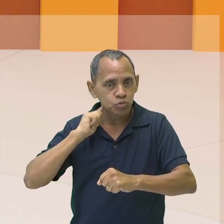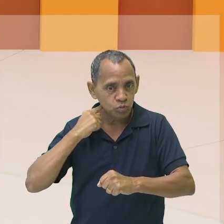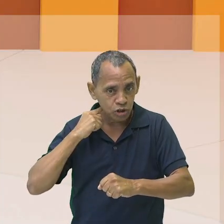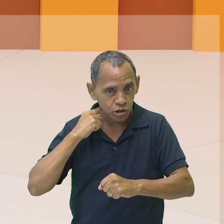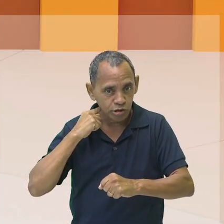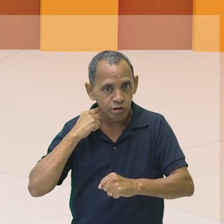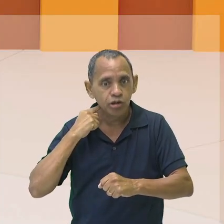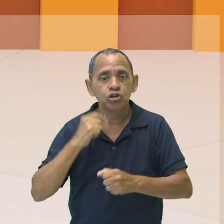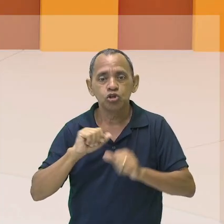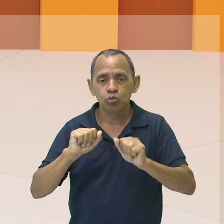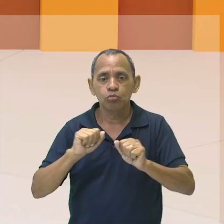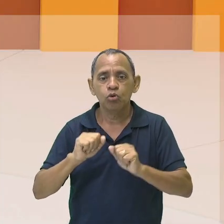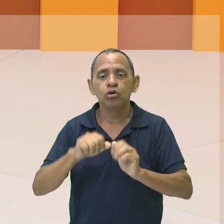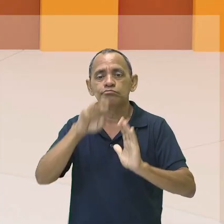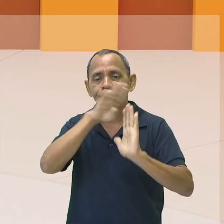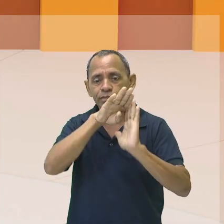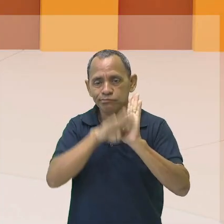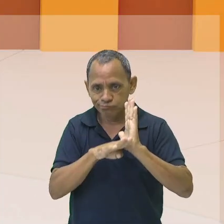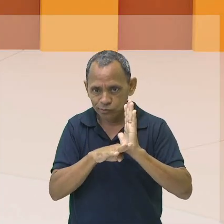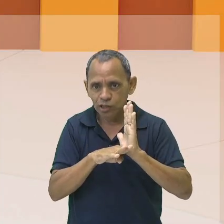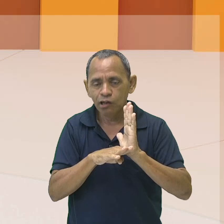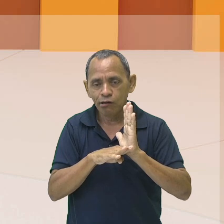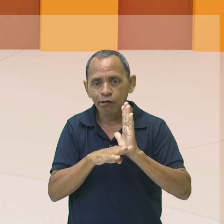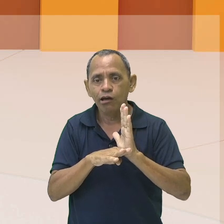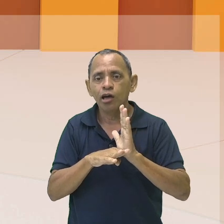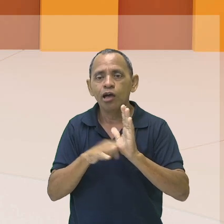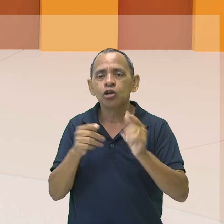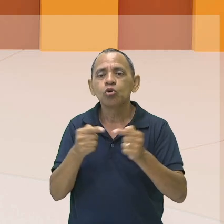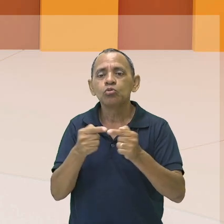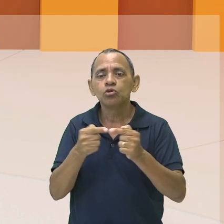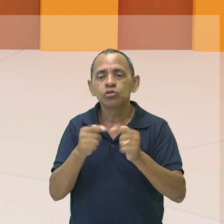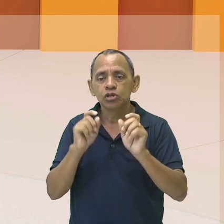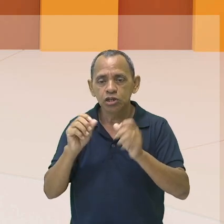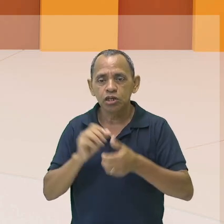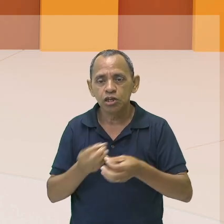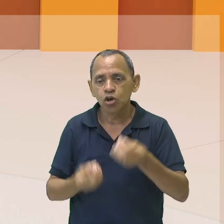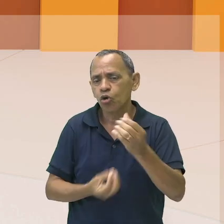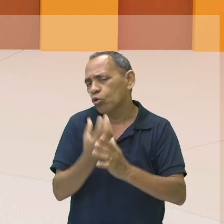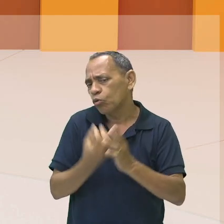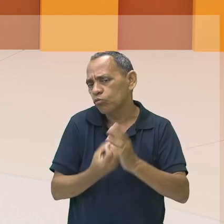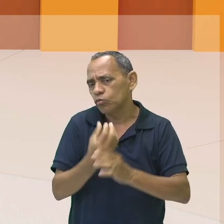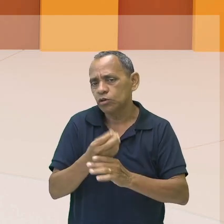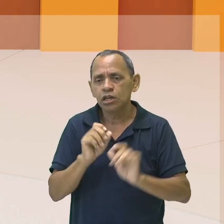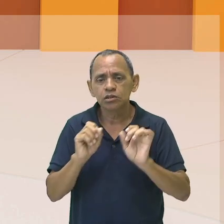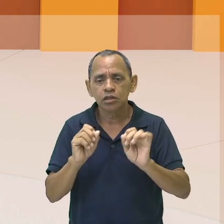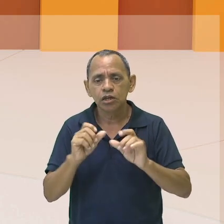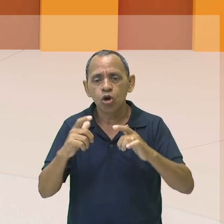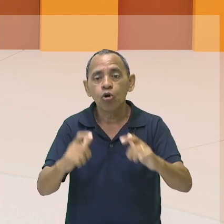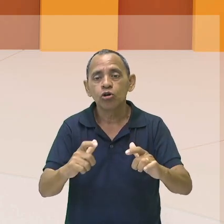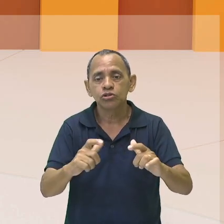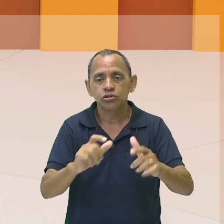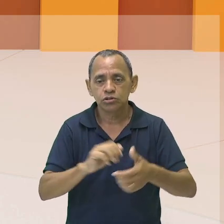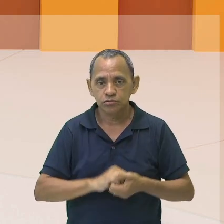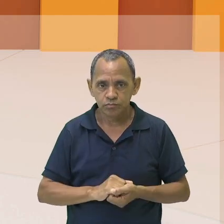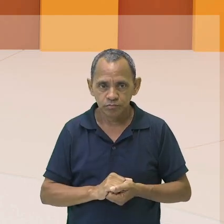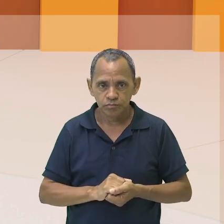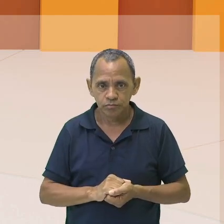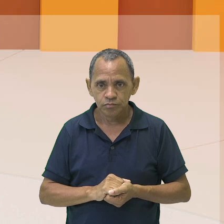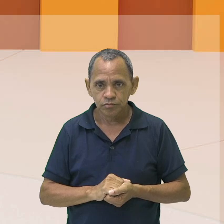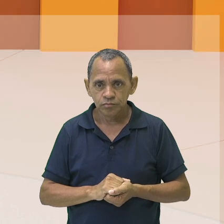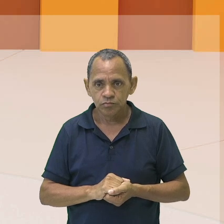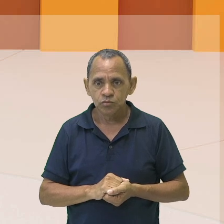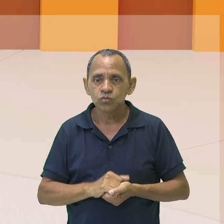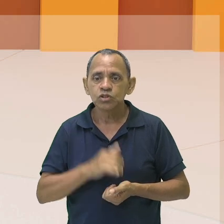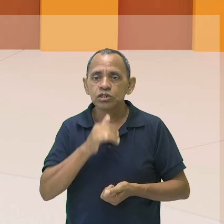origem, certo? Então, a gente tem ali o lixo doméstico, vindo das nossas atividades domésticas, né, sendo redundante, como, por exemplo, o lixo produzido na casa